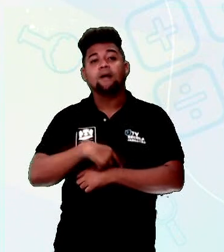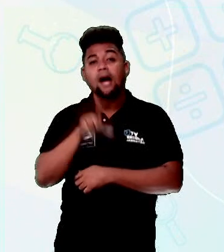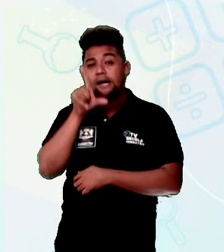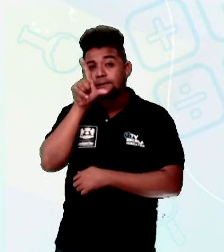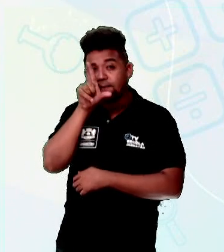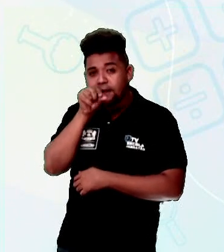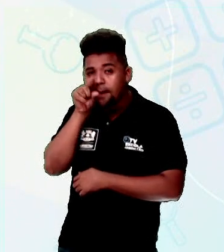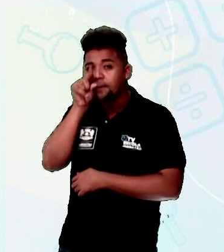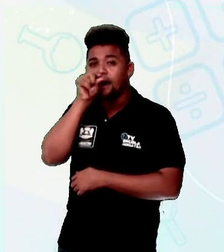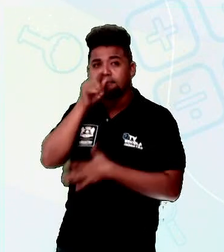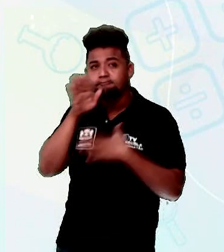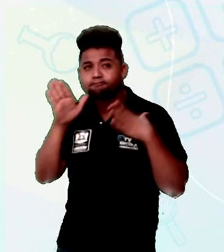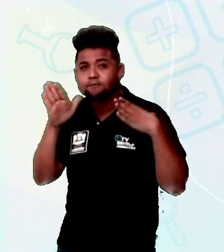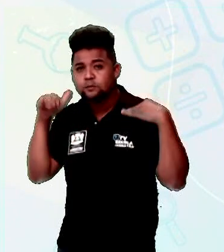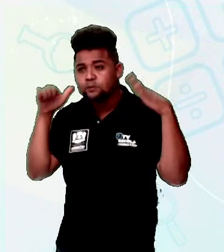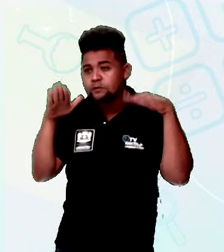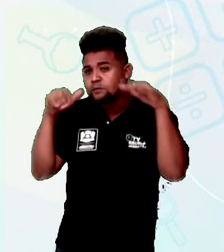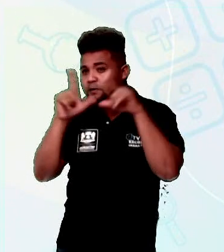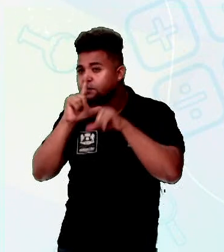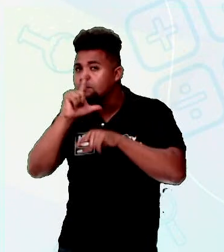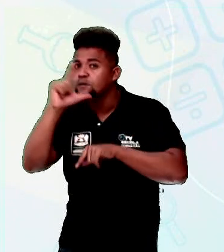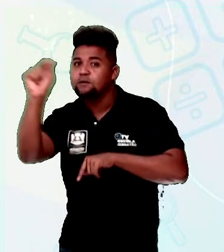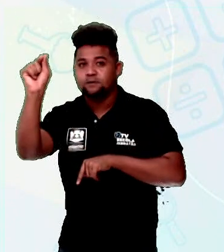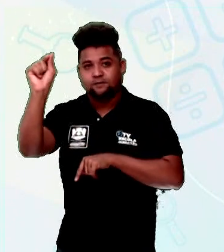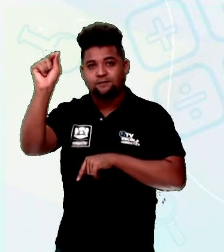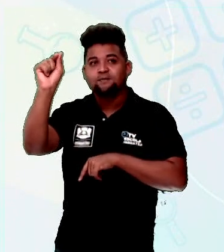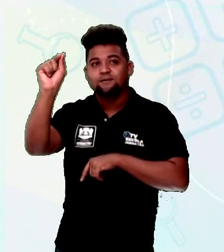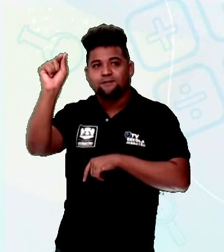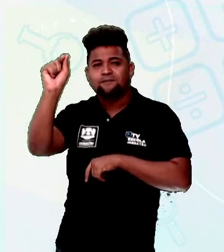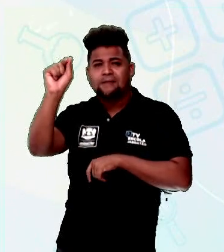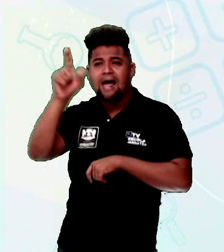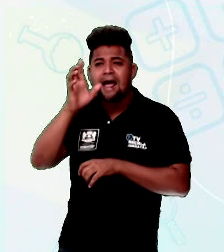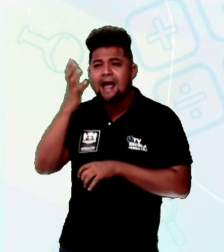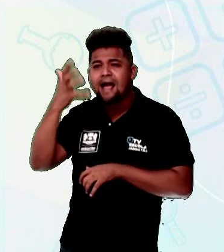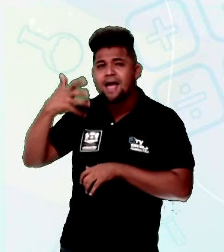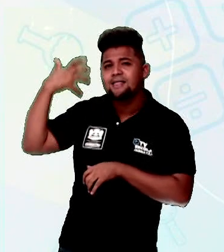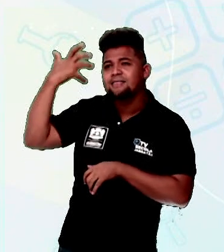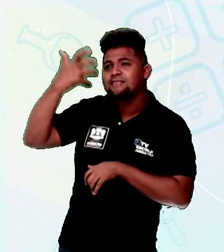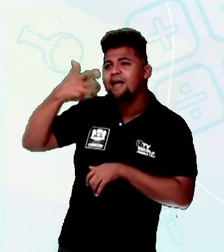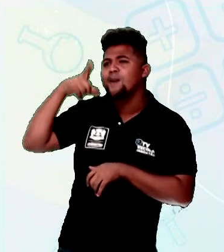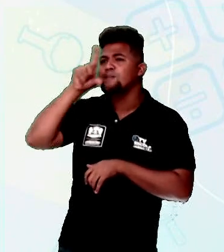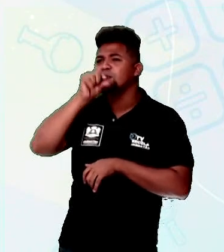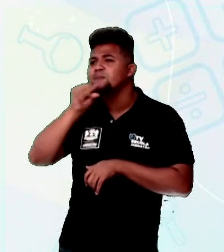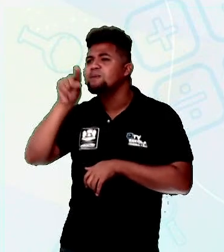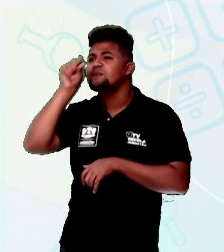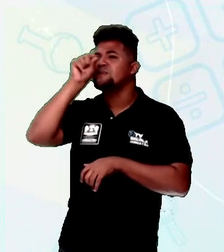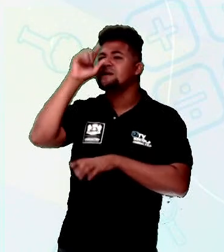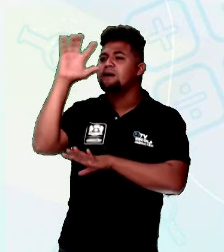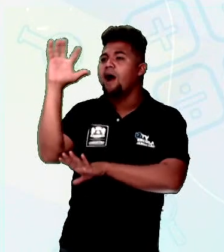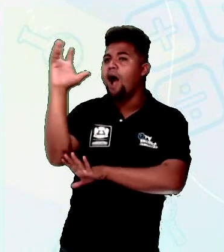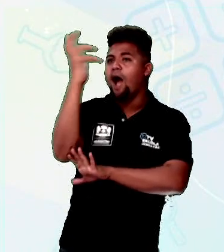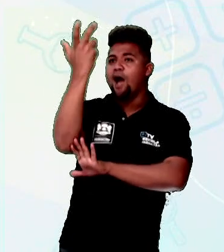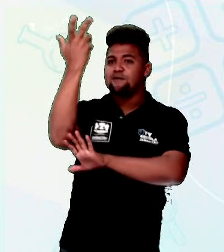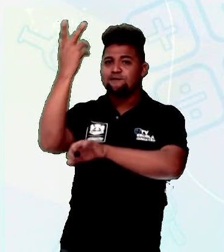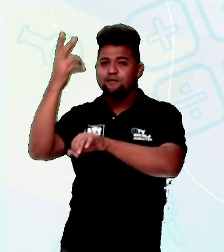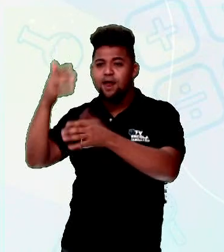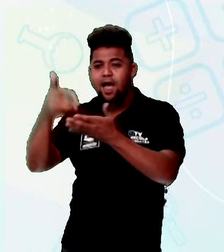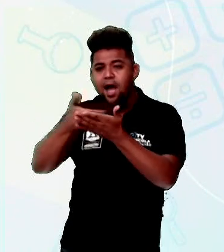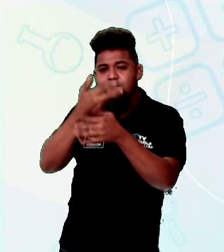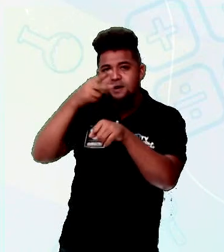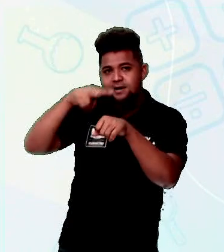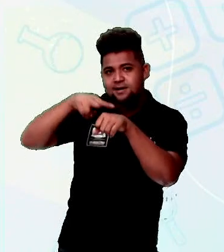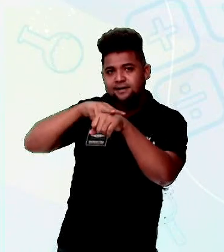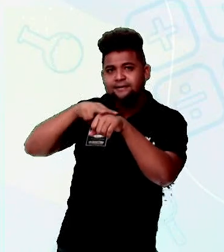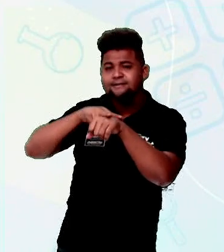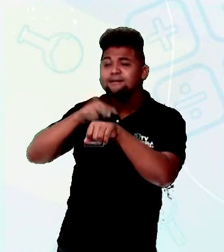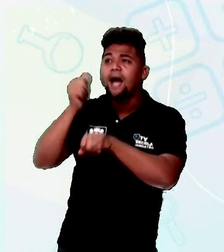Sabiá fugiu do terreiro, foi cantar no abacateiro. E a menina vive